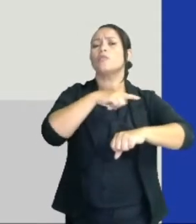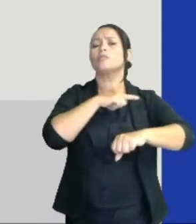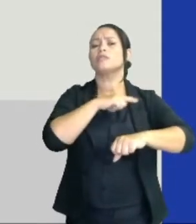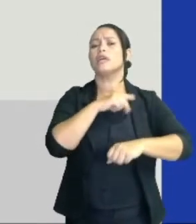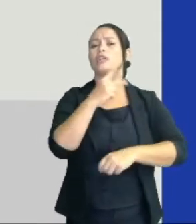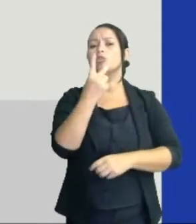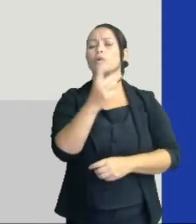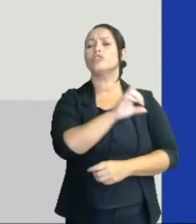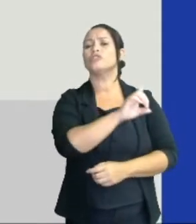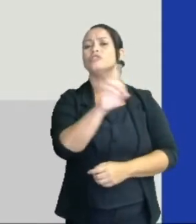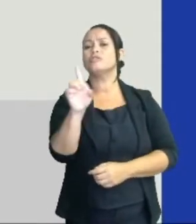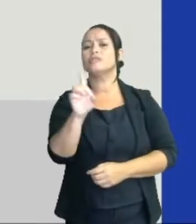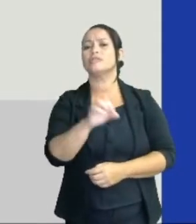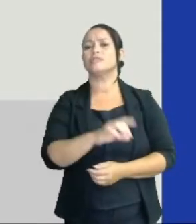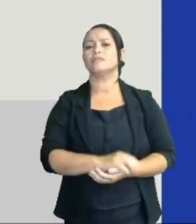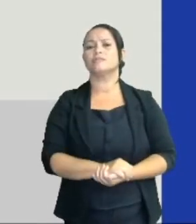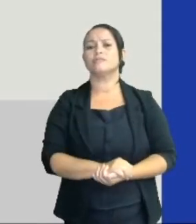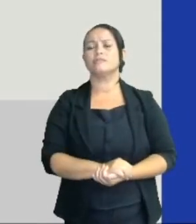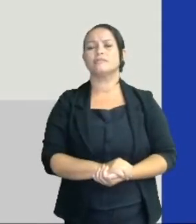em 2 dias?